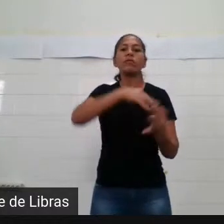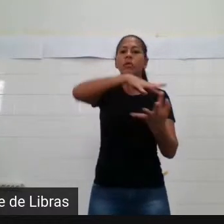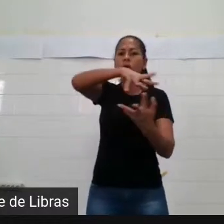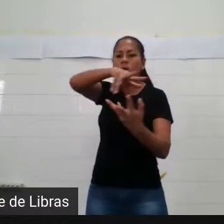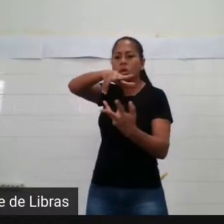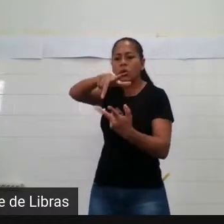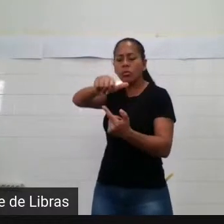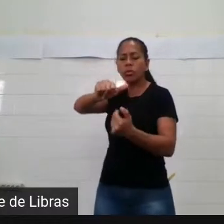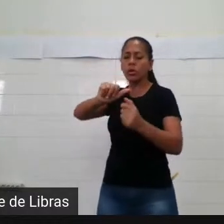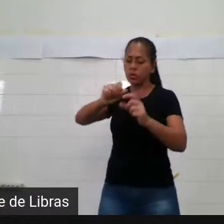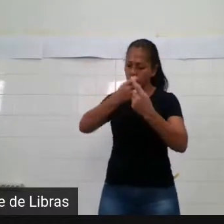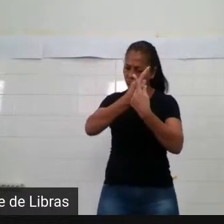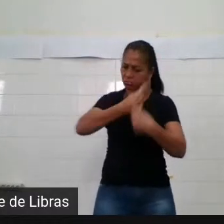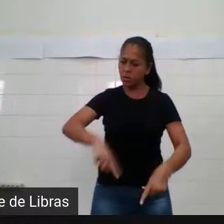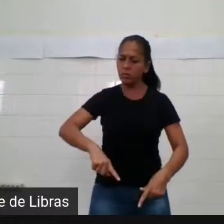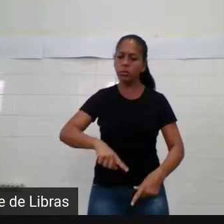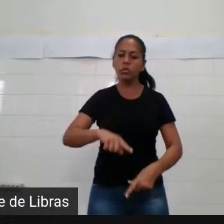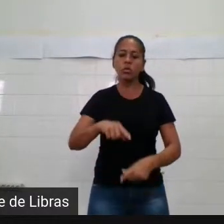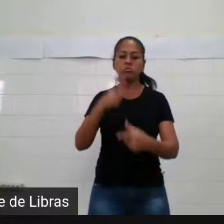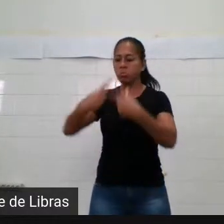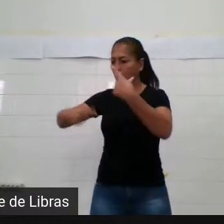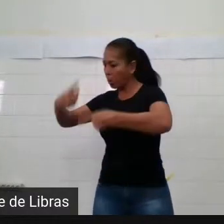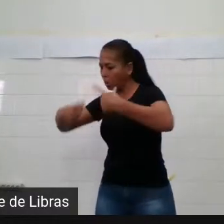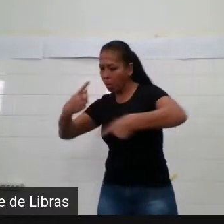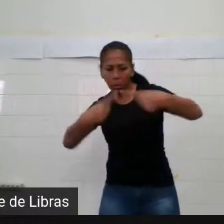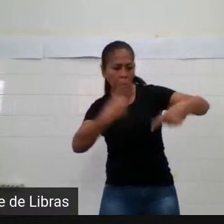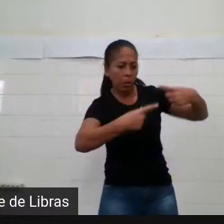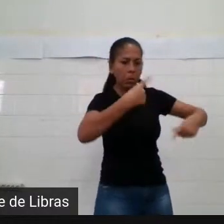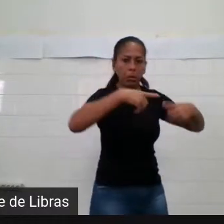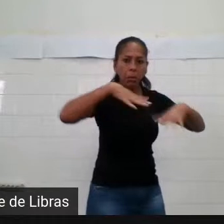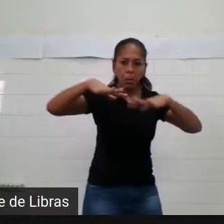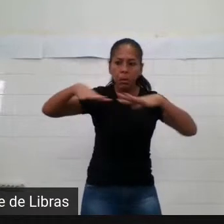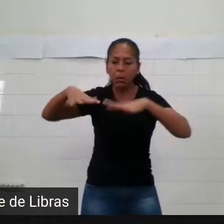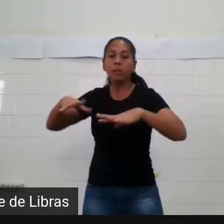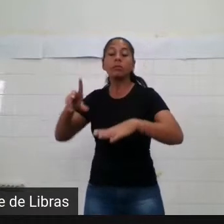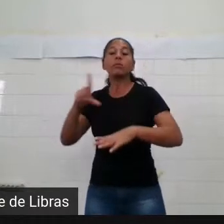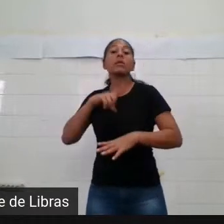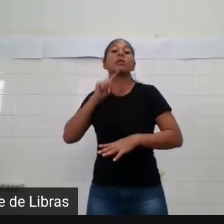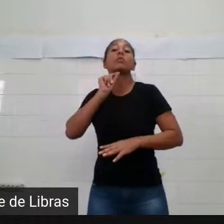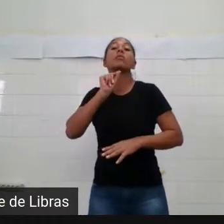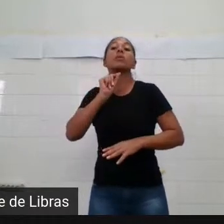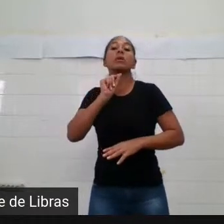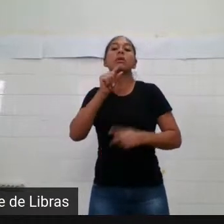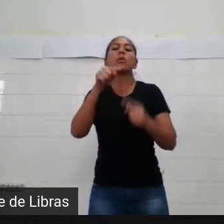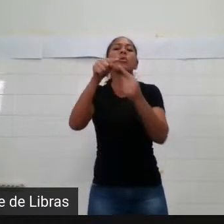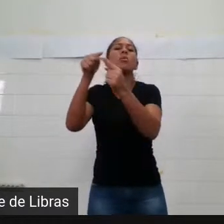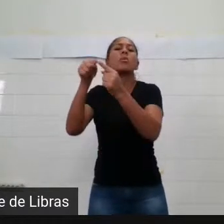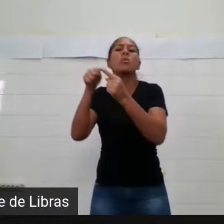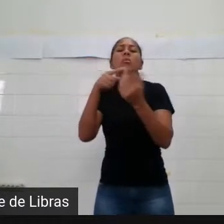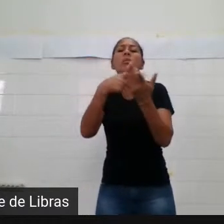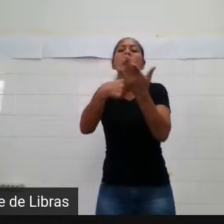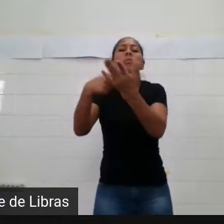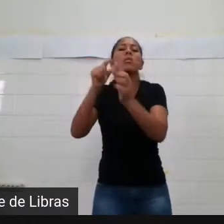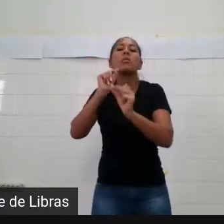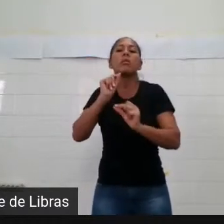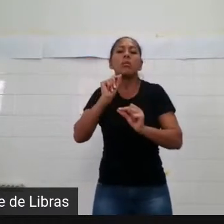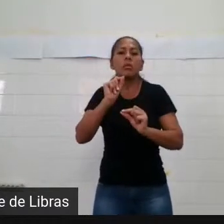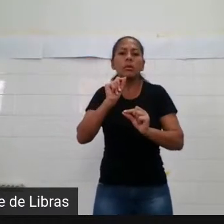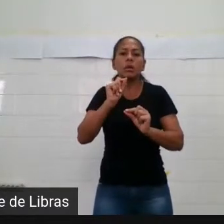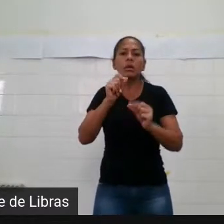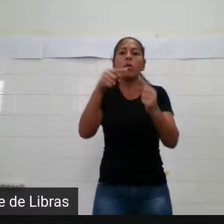explosão de discursos que nós estamos vendo pelo mundo, tem a ver com aquilo que nós, de